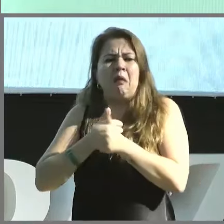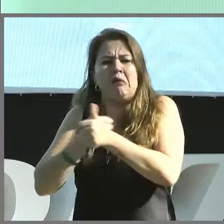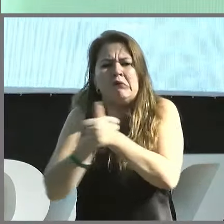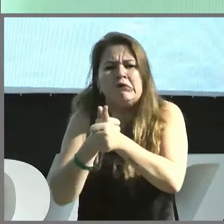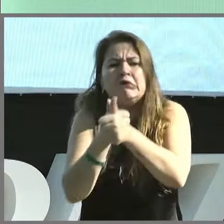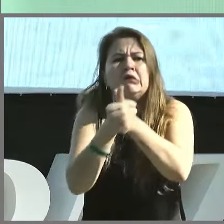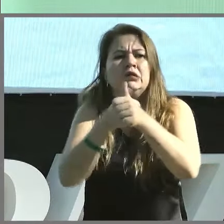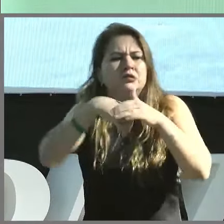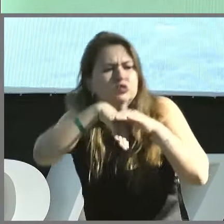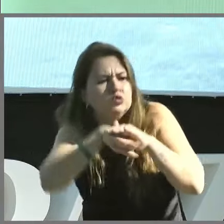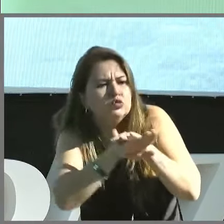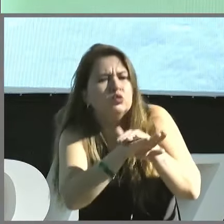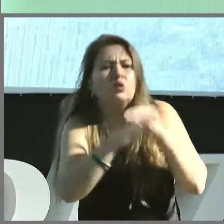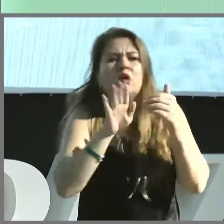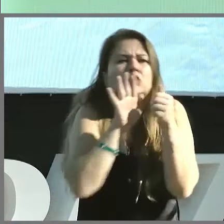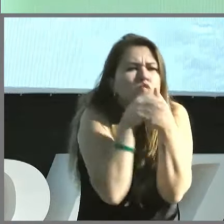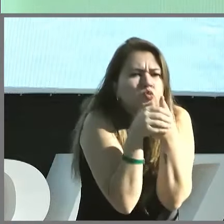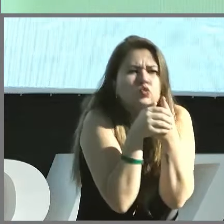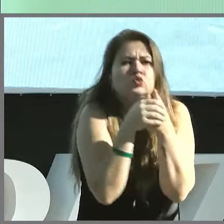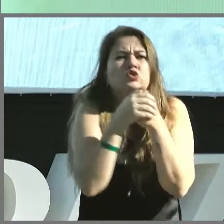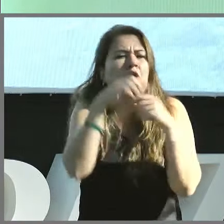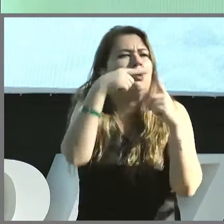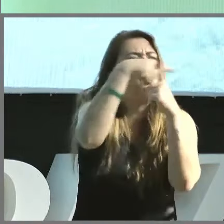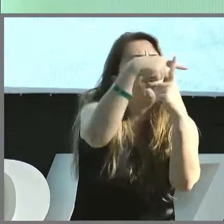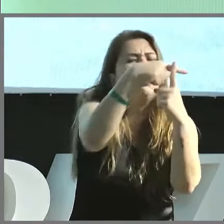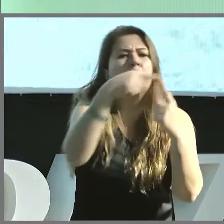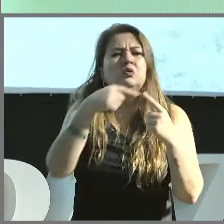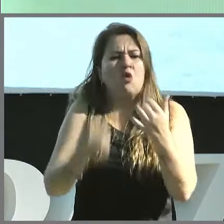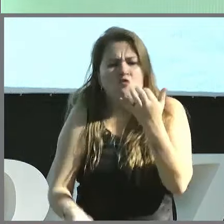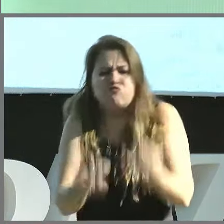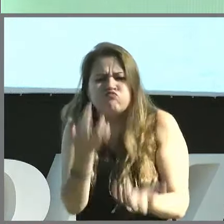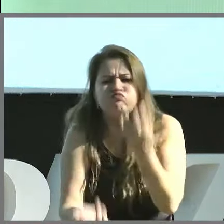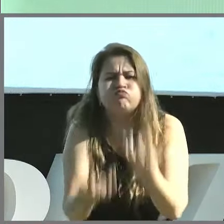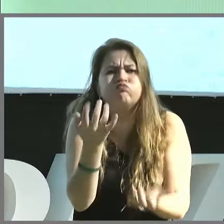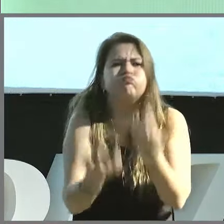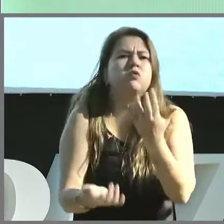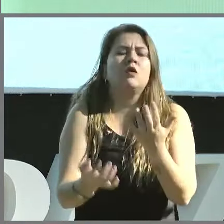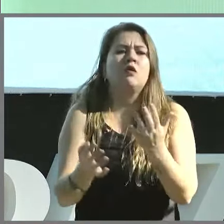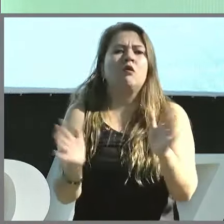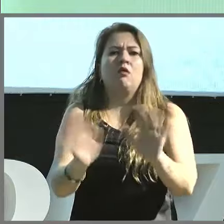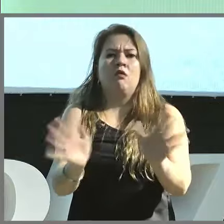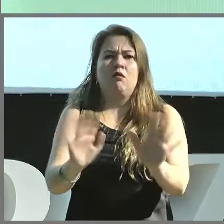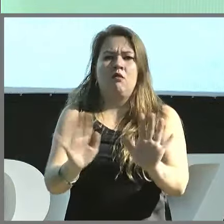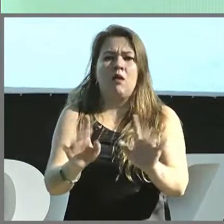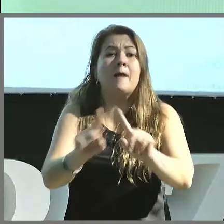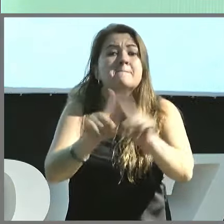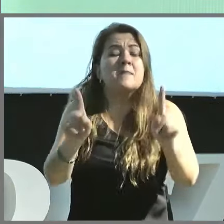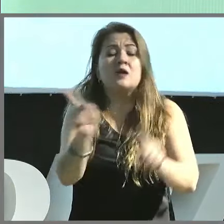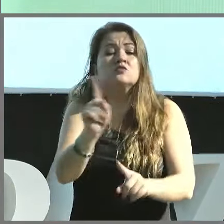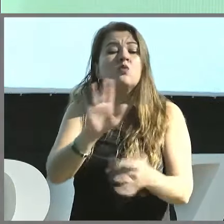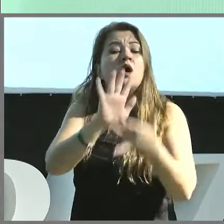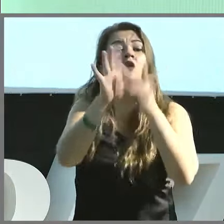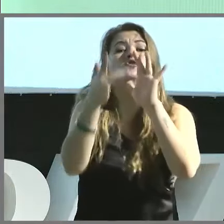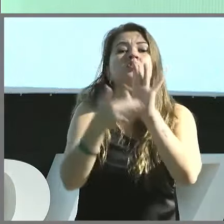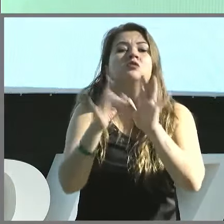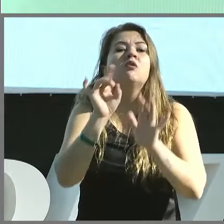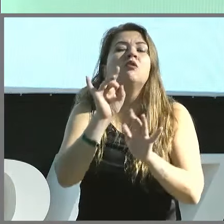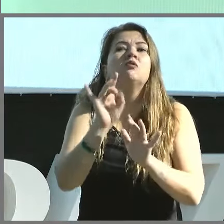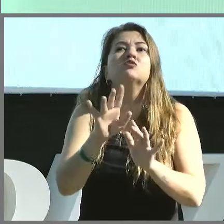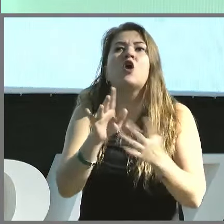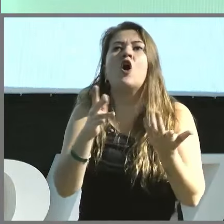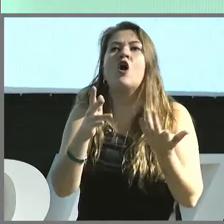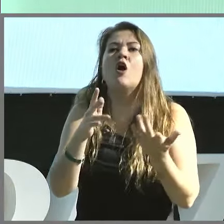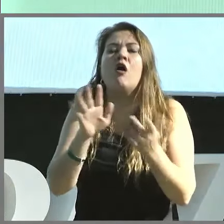calabouços, cruzes, fogo. Não. Mas não também um Jesus que fica apenas de uma forma